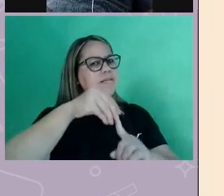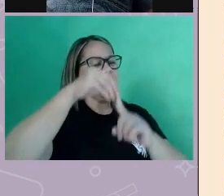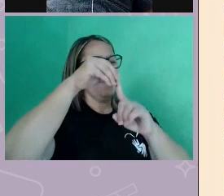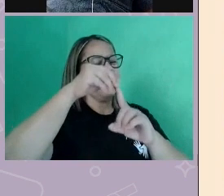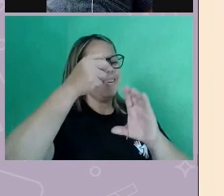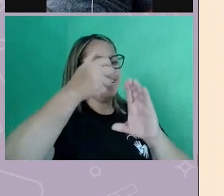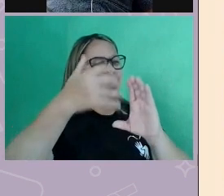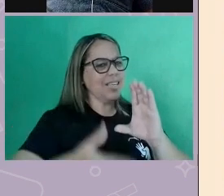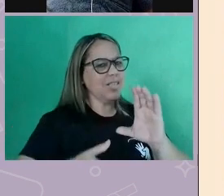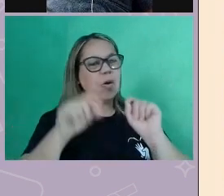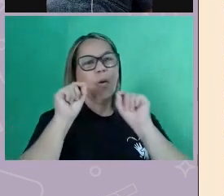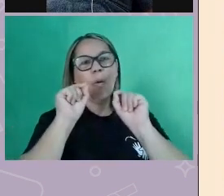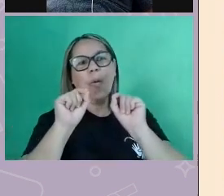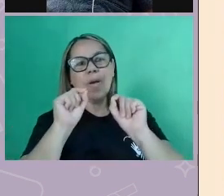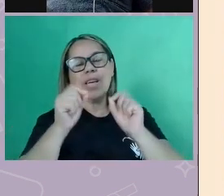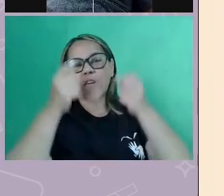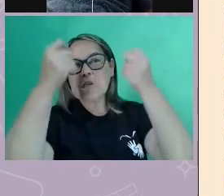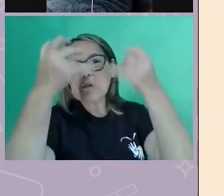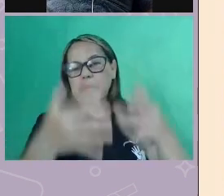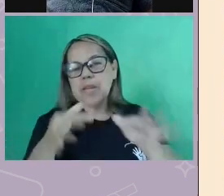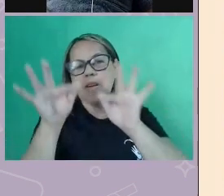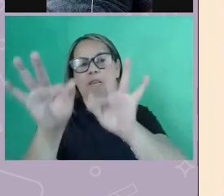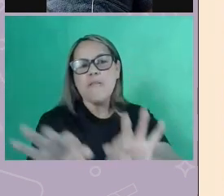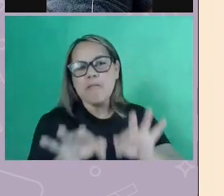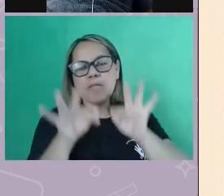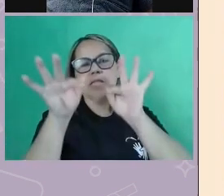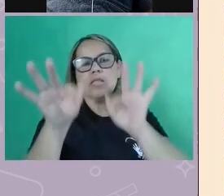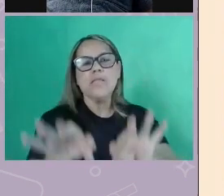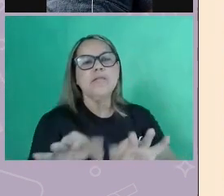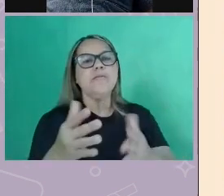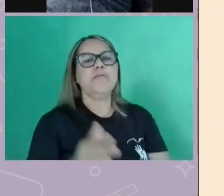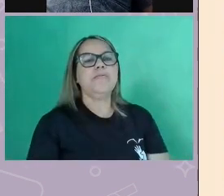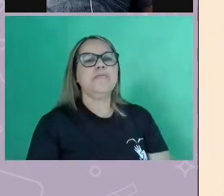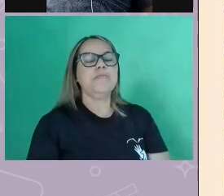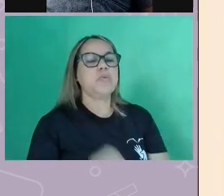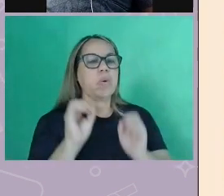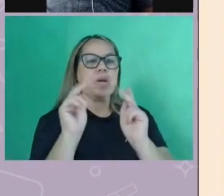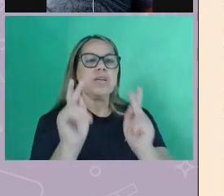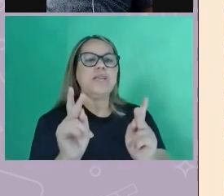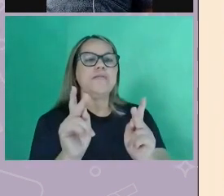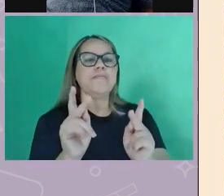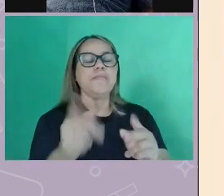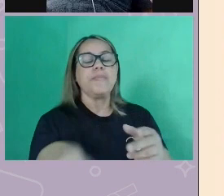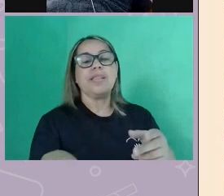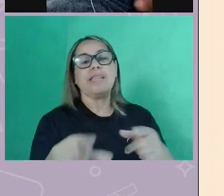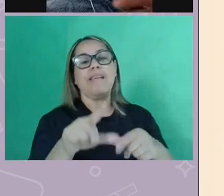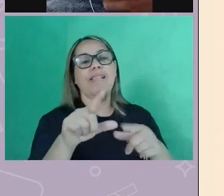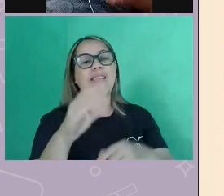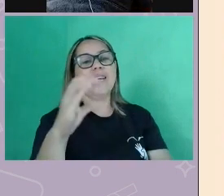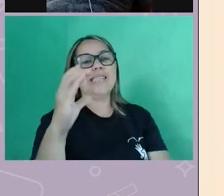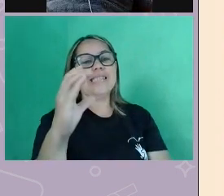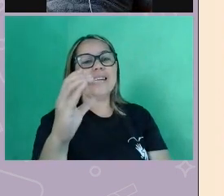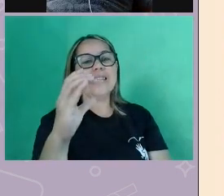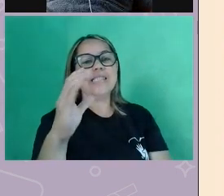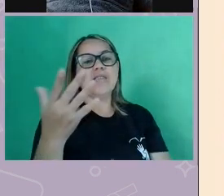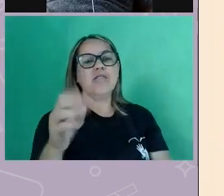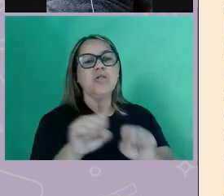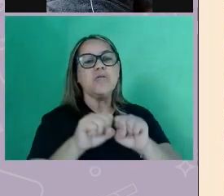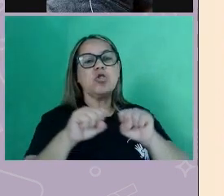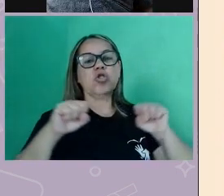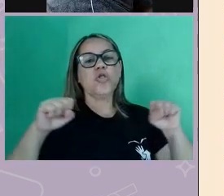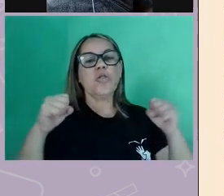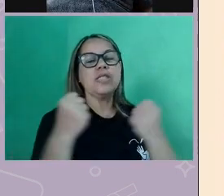o que é o feudalismo no Ocidente Medieval Europeu tá bom letra C agora sobre a sociedade medieval